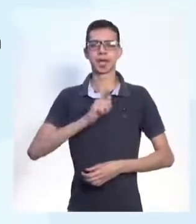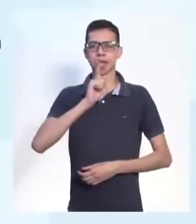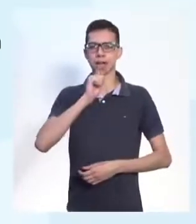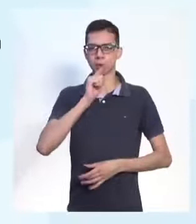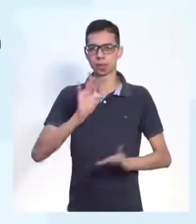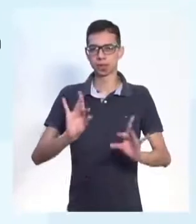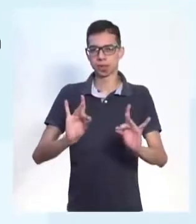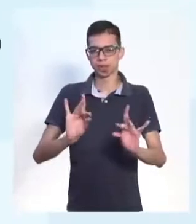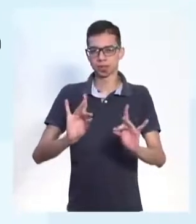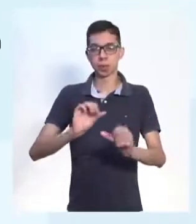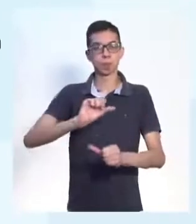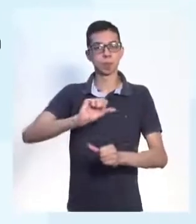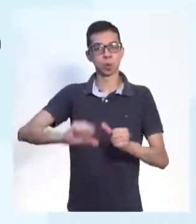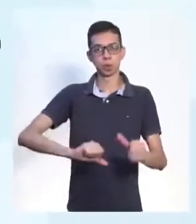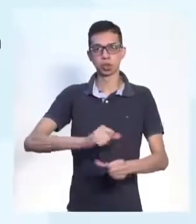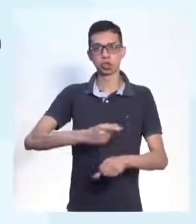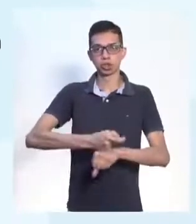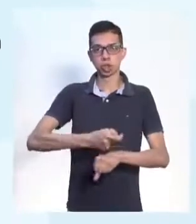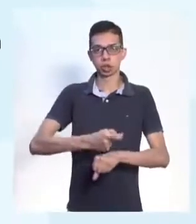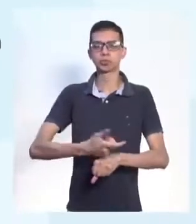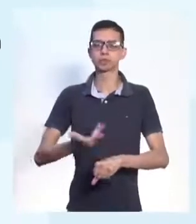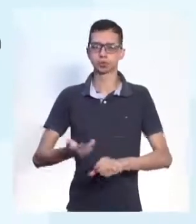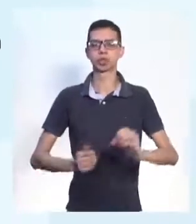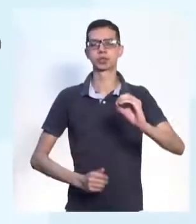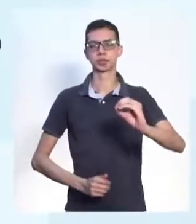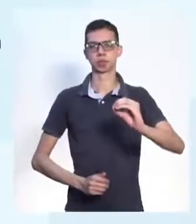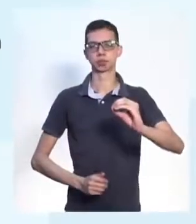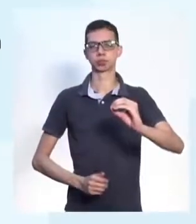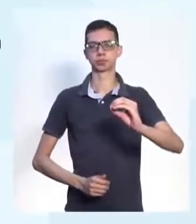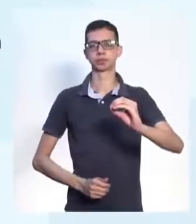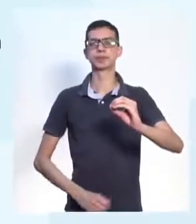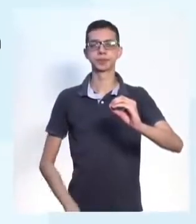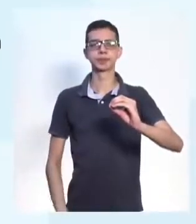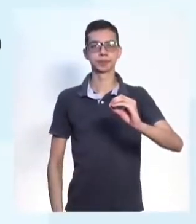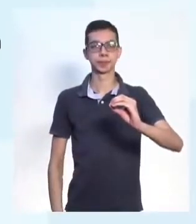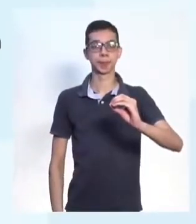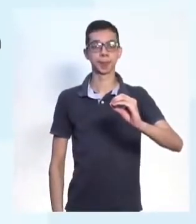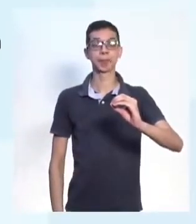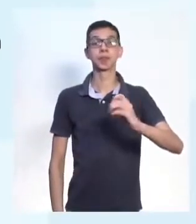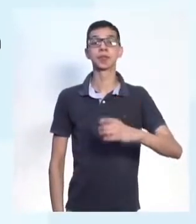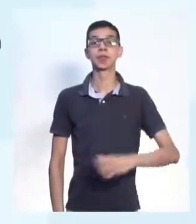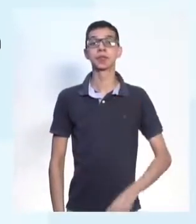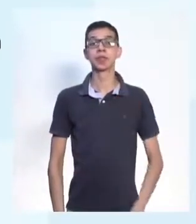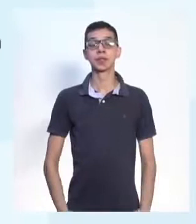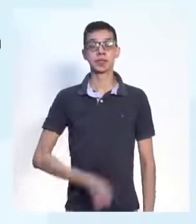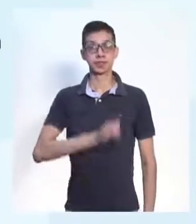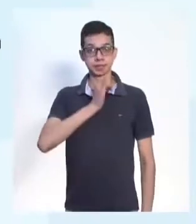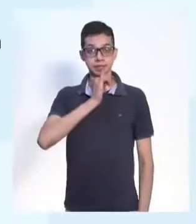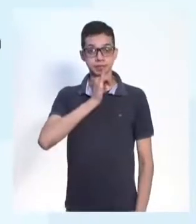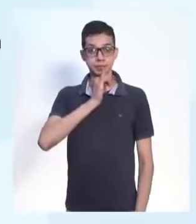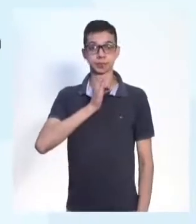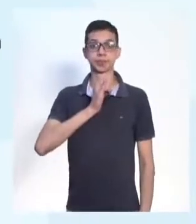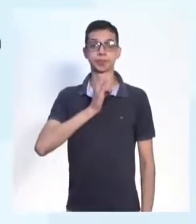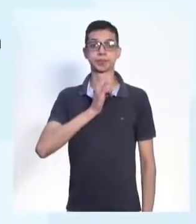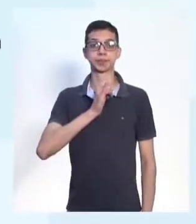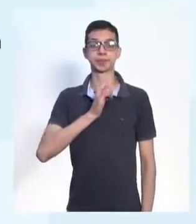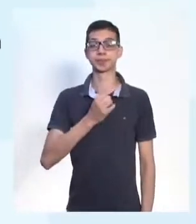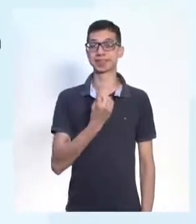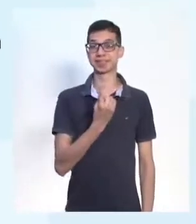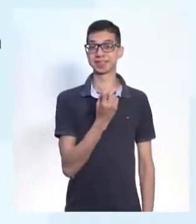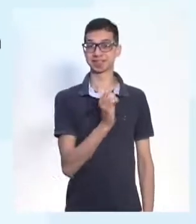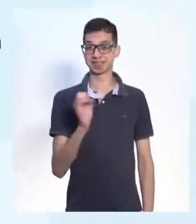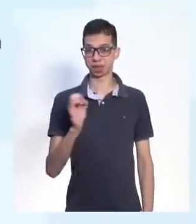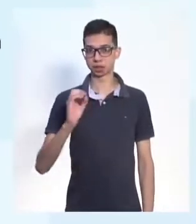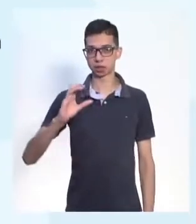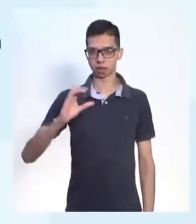vira gelo, nós falamos que é 0 graus. Quando ela está em 100 graus Celsius, ela